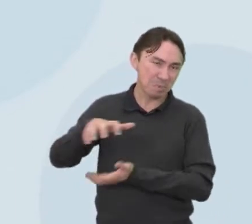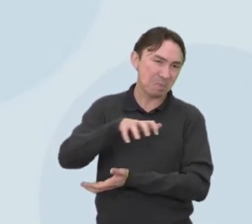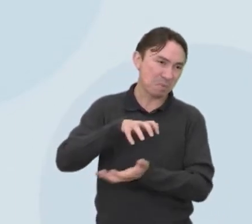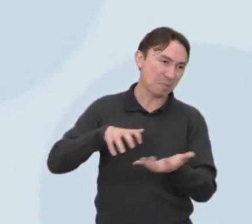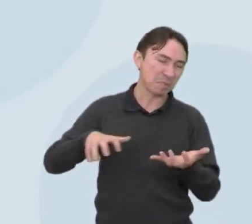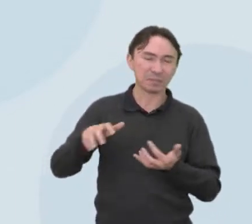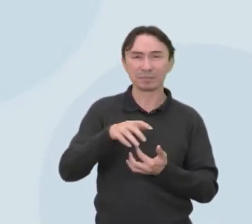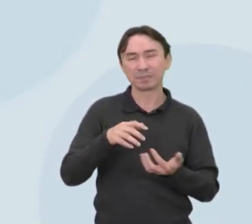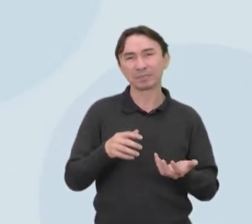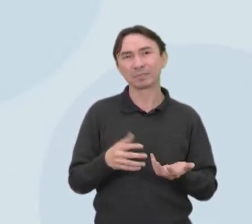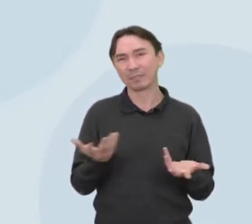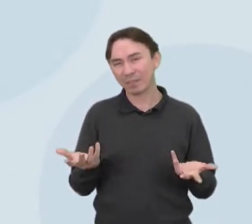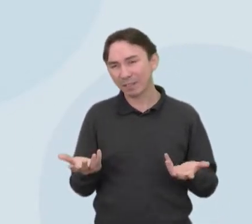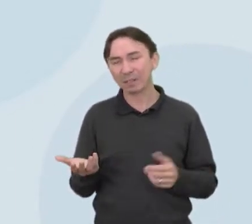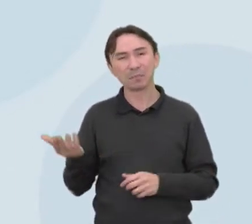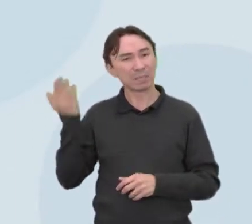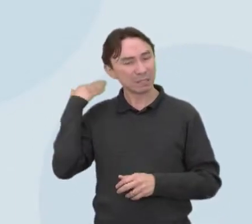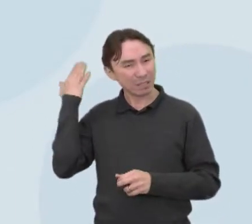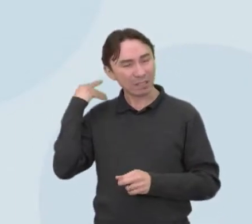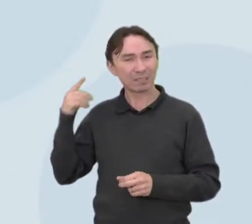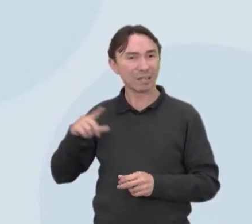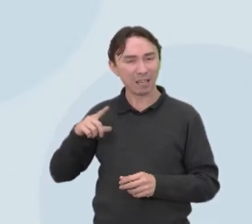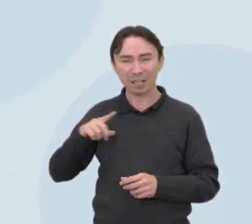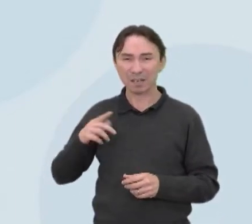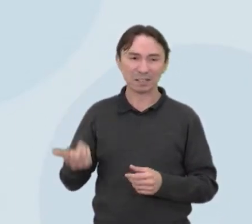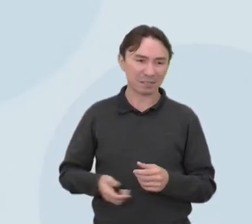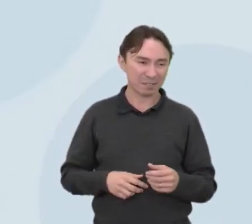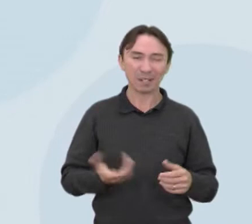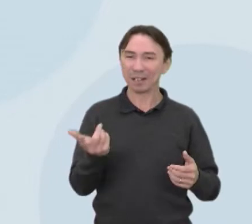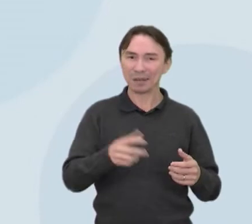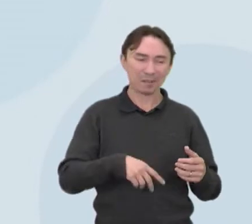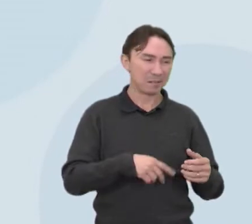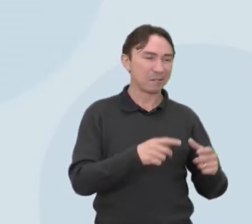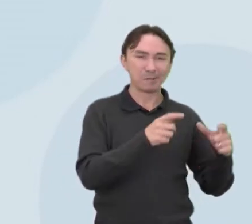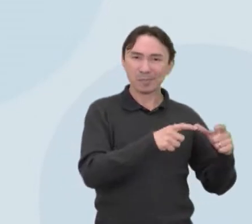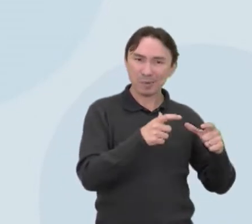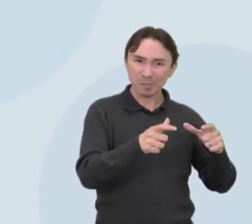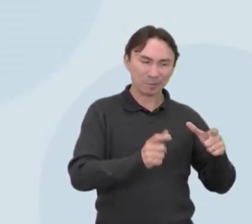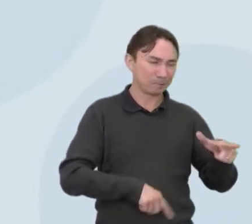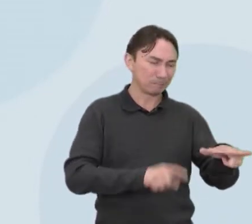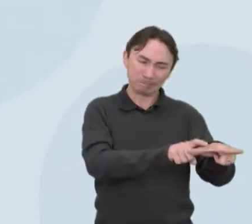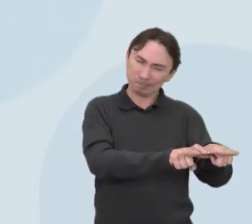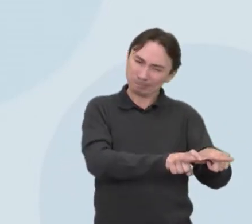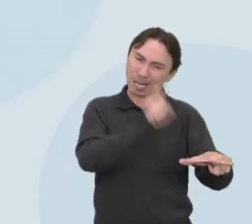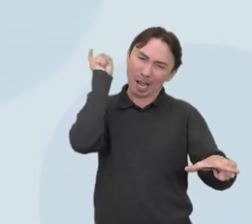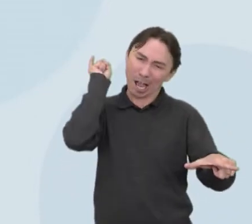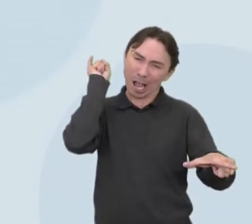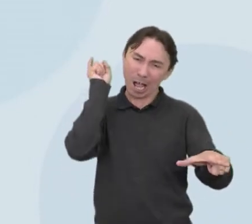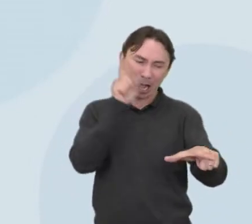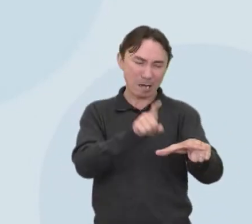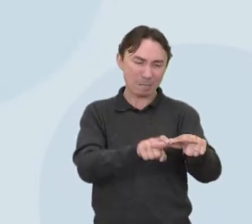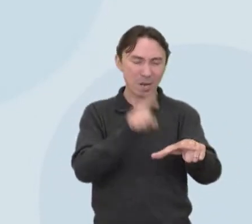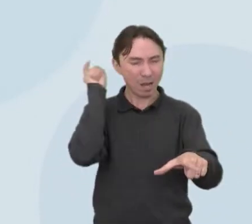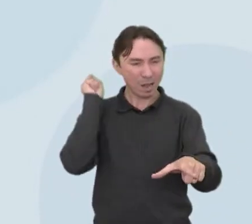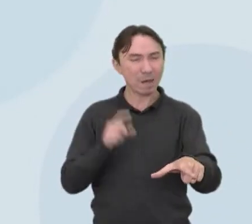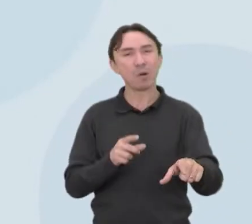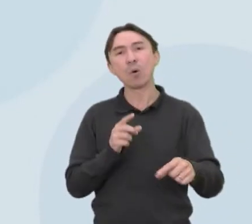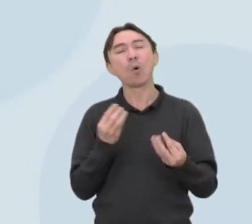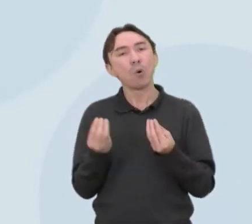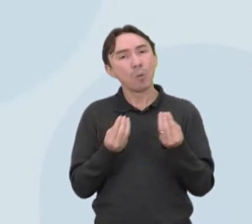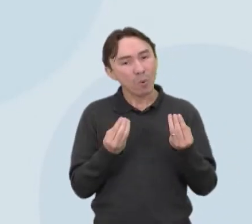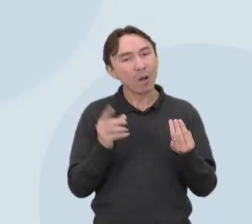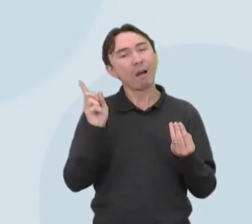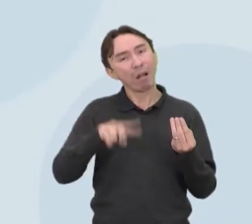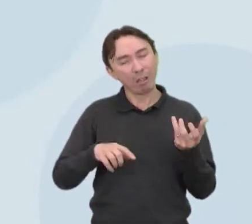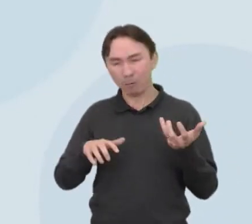que se chegou à independência dessas colônias, principalmente na América, né? Então é desse tipo de revolução que a gente